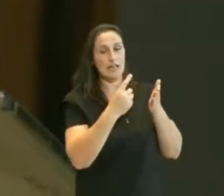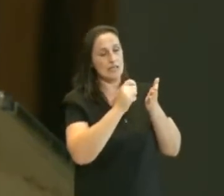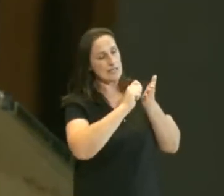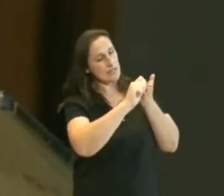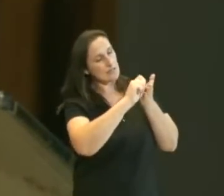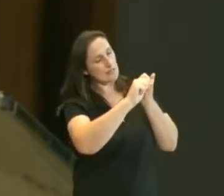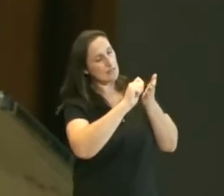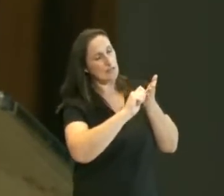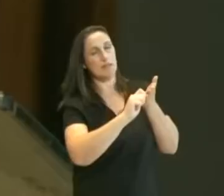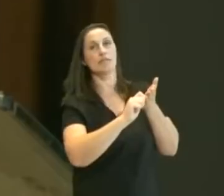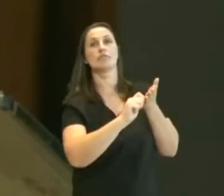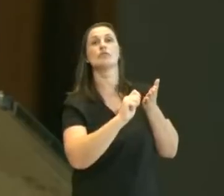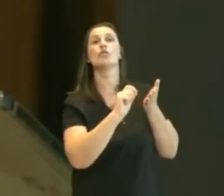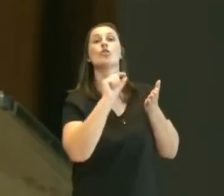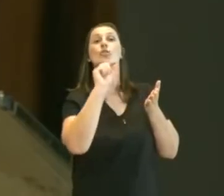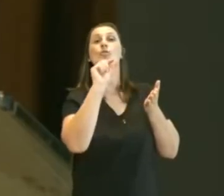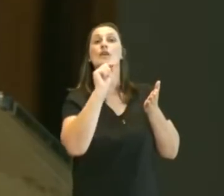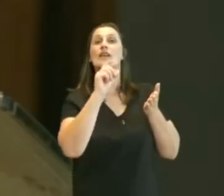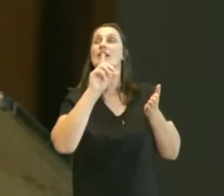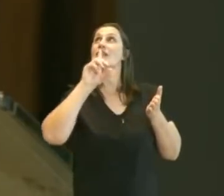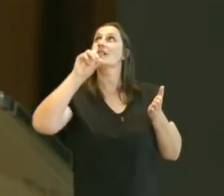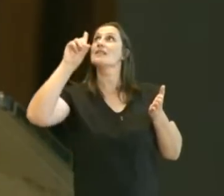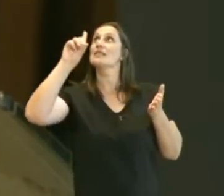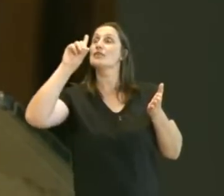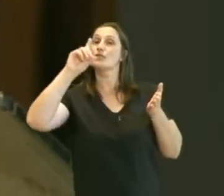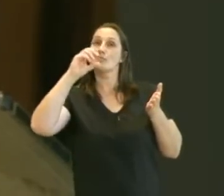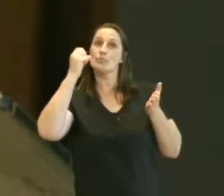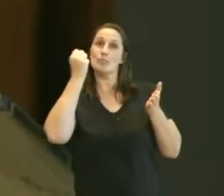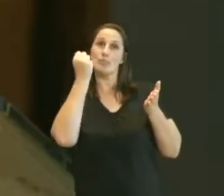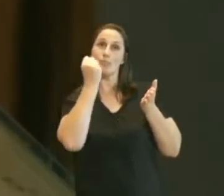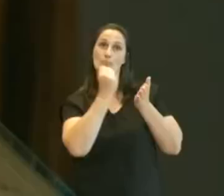Bíblia o que Deus deixou marcado para mim.